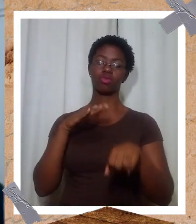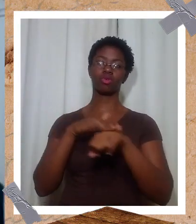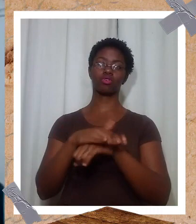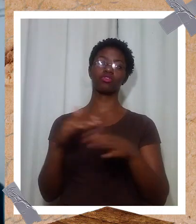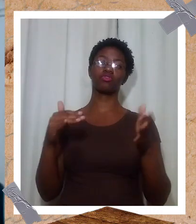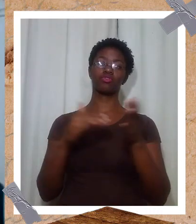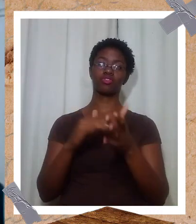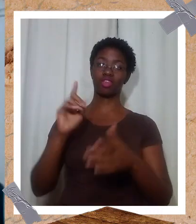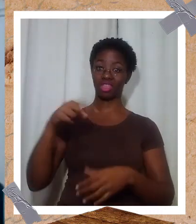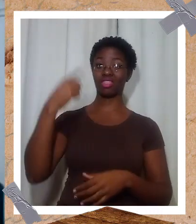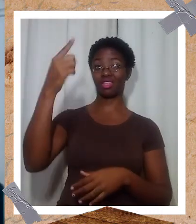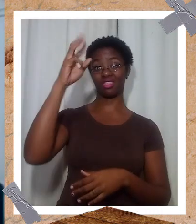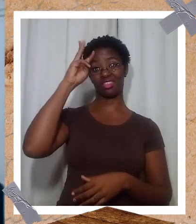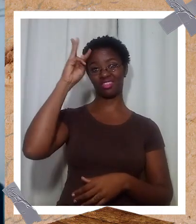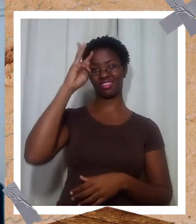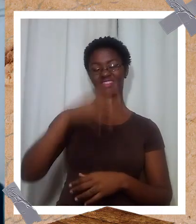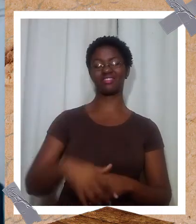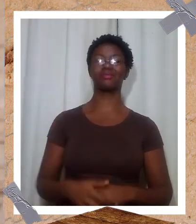lá.